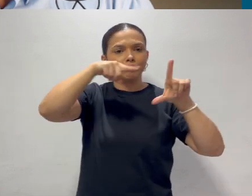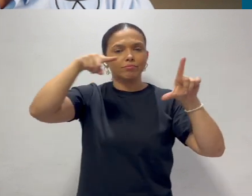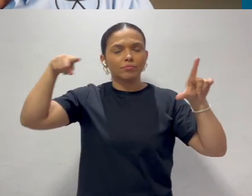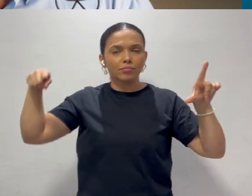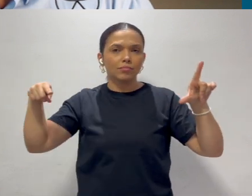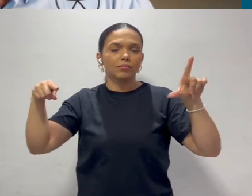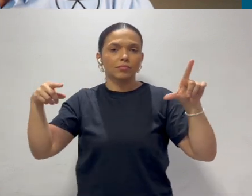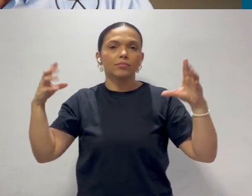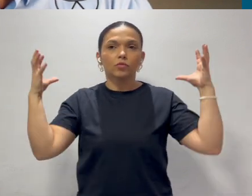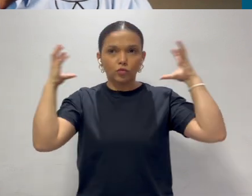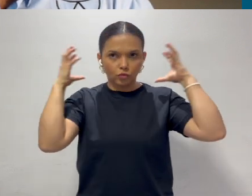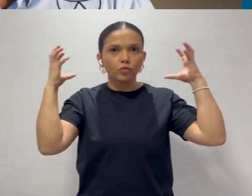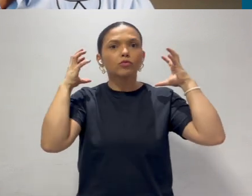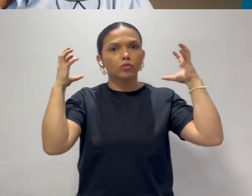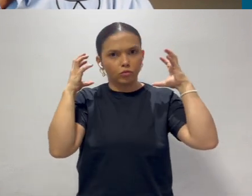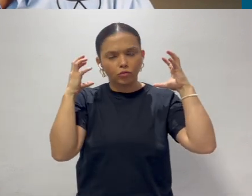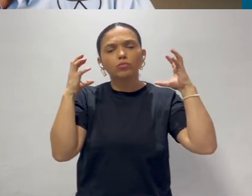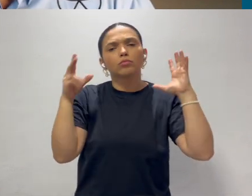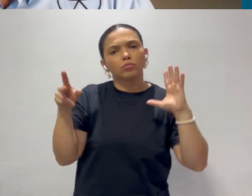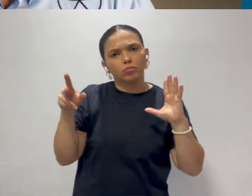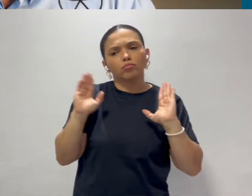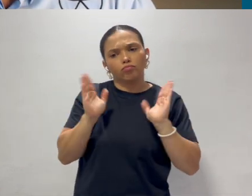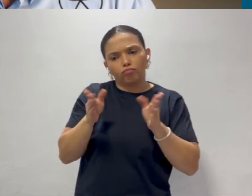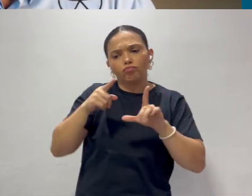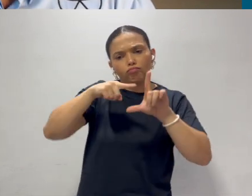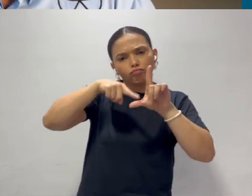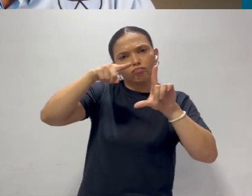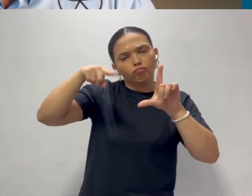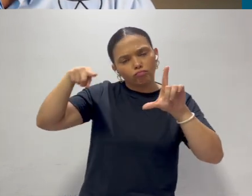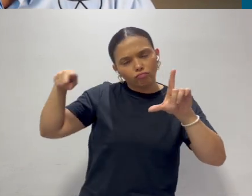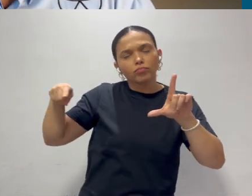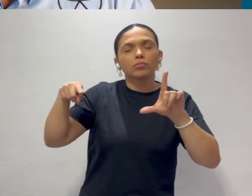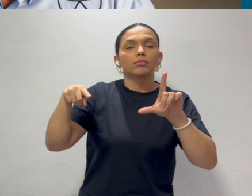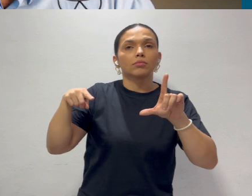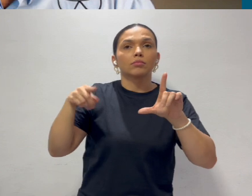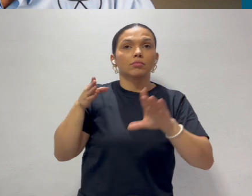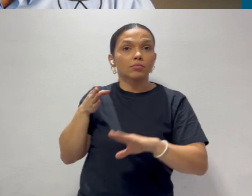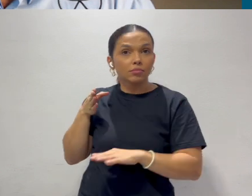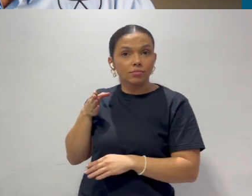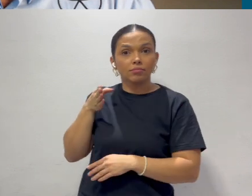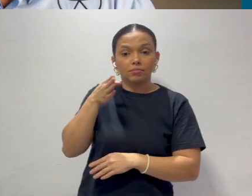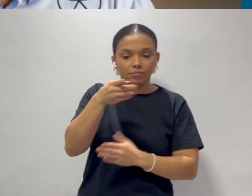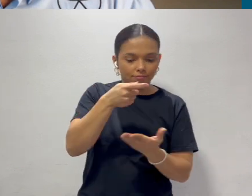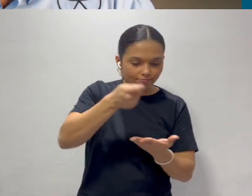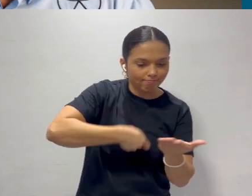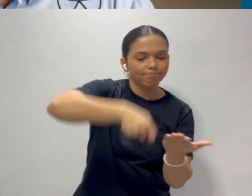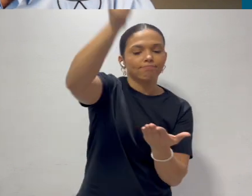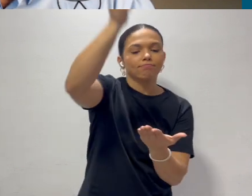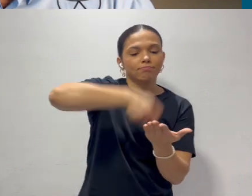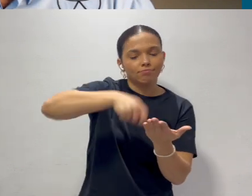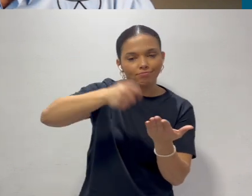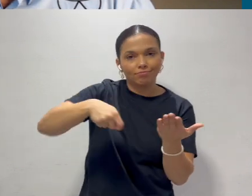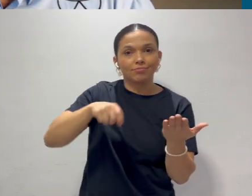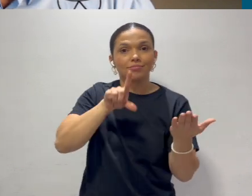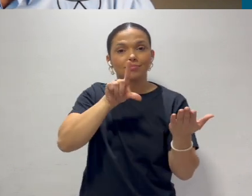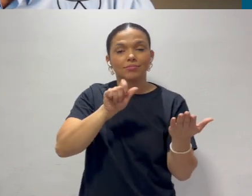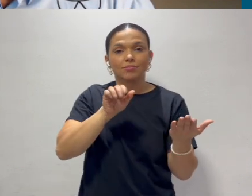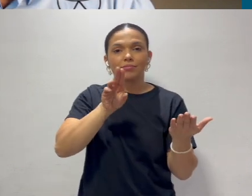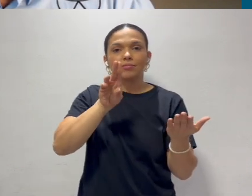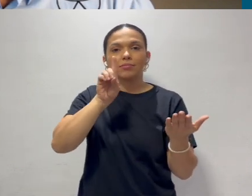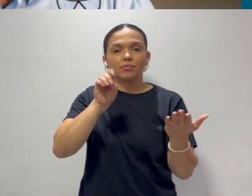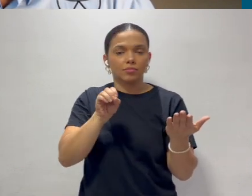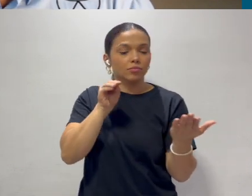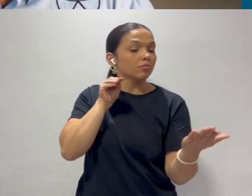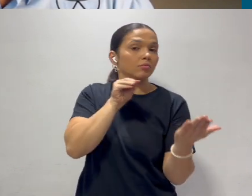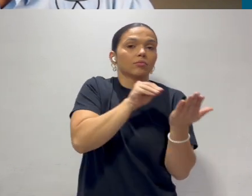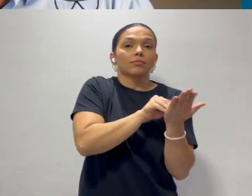de audiometria. A fono faz o exame de audiometria e quando ela vai laudar, ela não informa